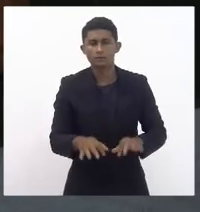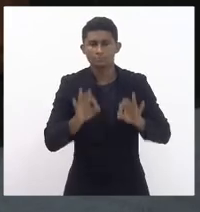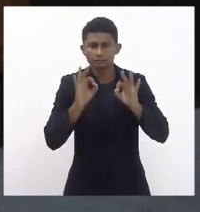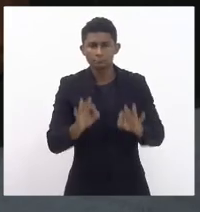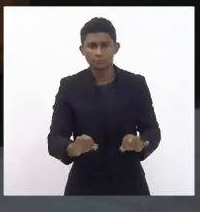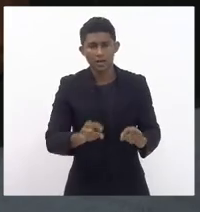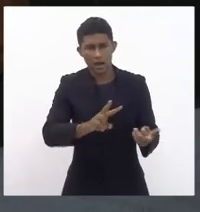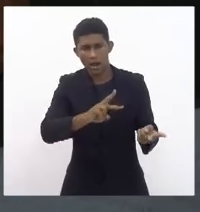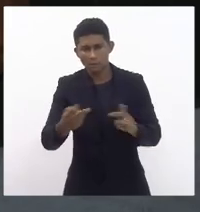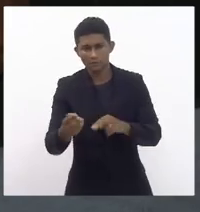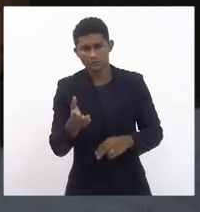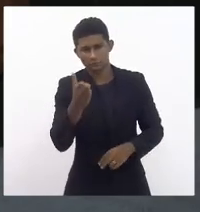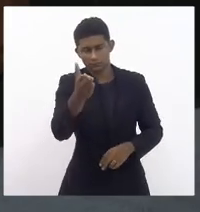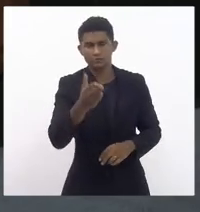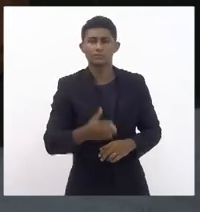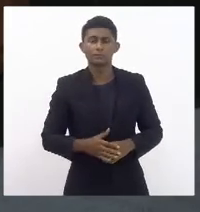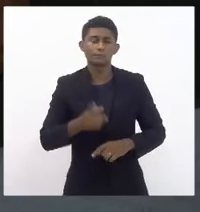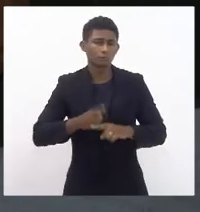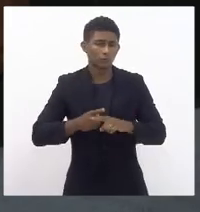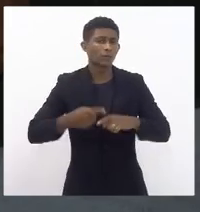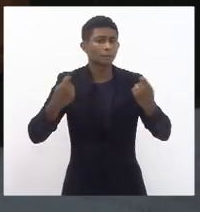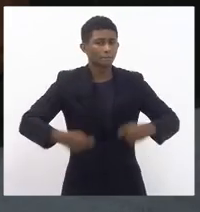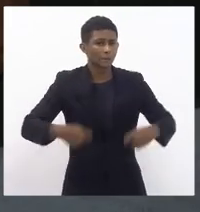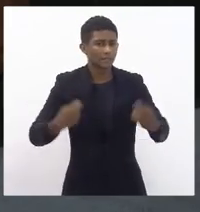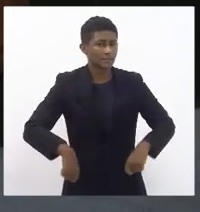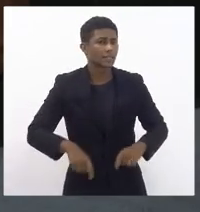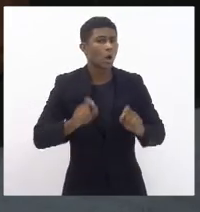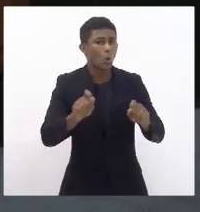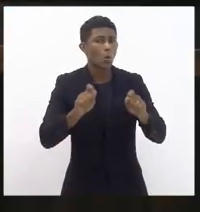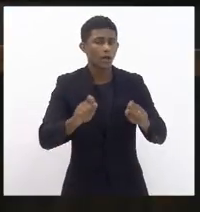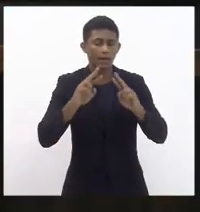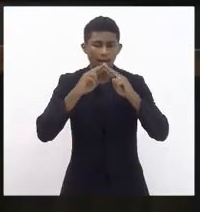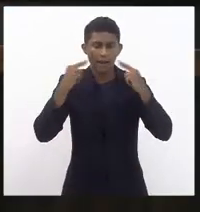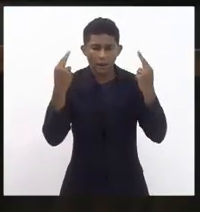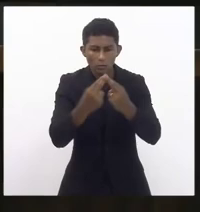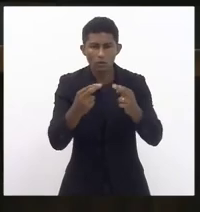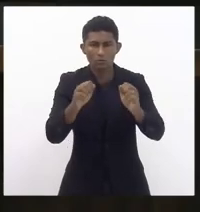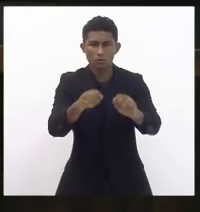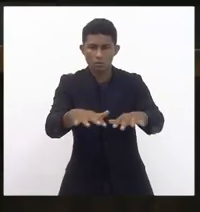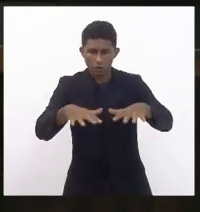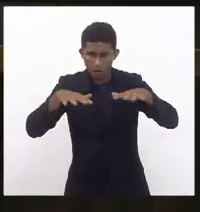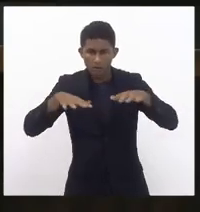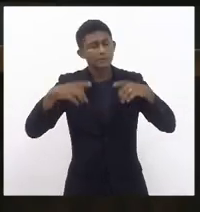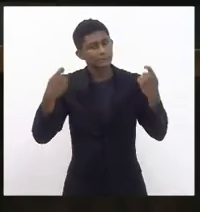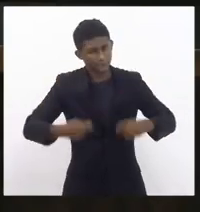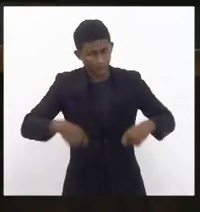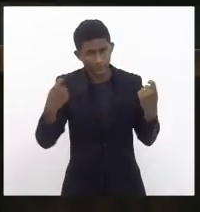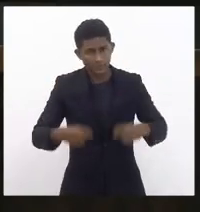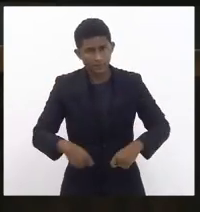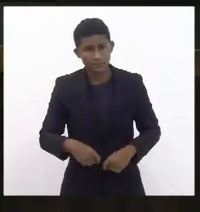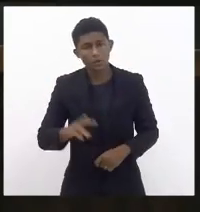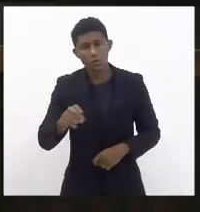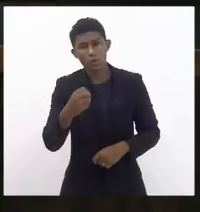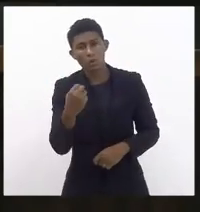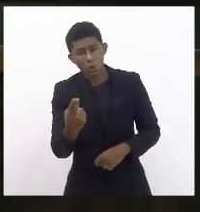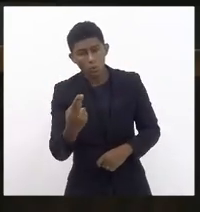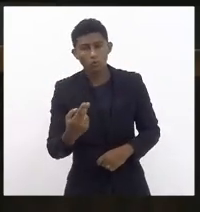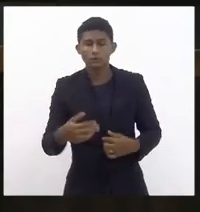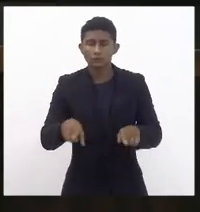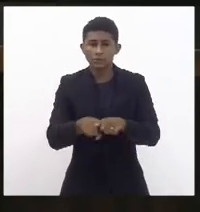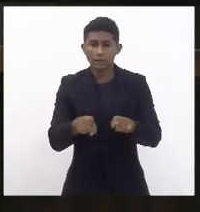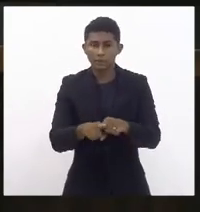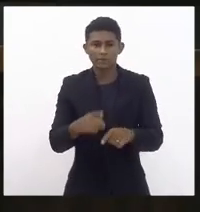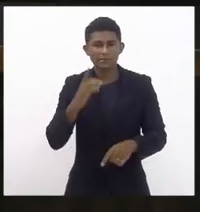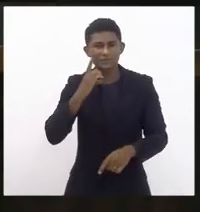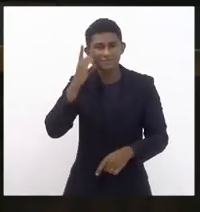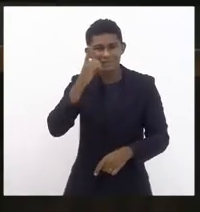necessidade Se não for de uma audiência pública mas acho que me vejo até que seria pertinente Deputado